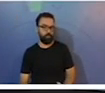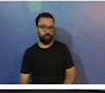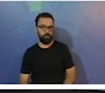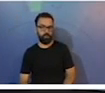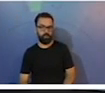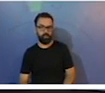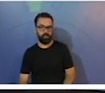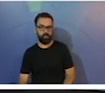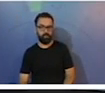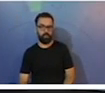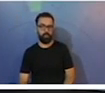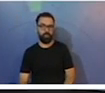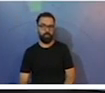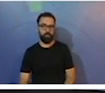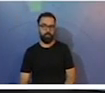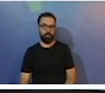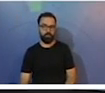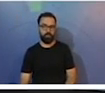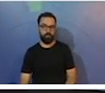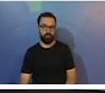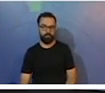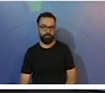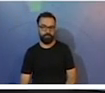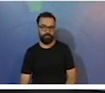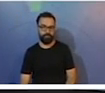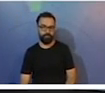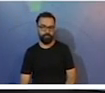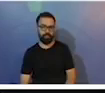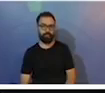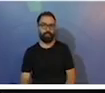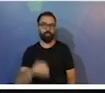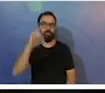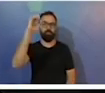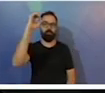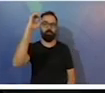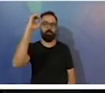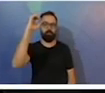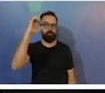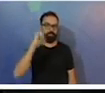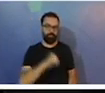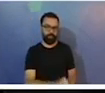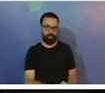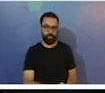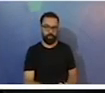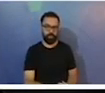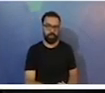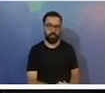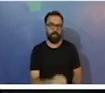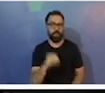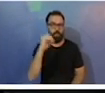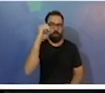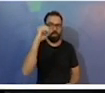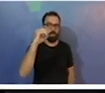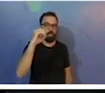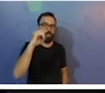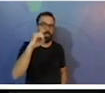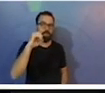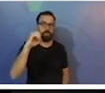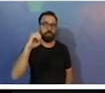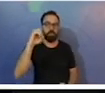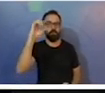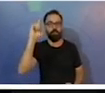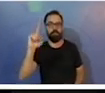Olha o que eu queria mostrar para vocês. Lembram do zerinho? Então, a partir desse zero, eu tenho